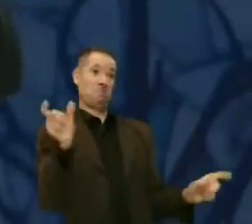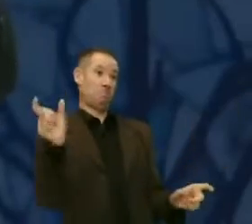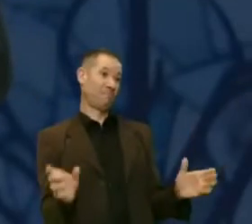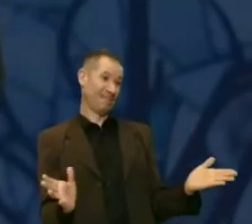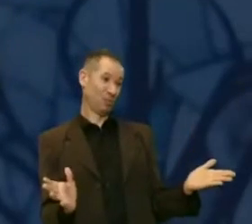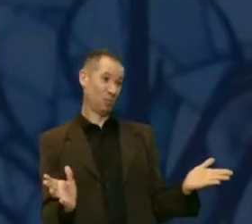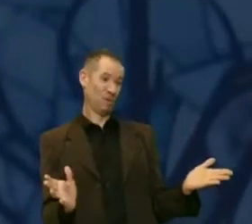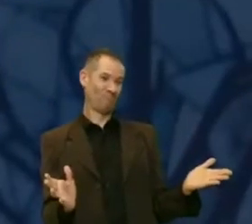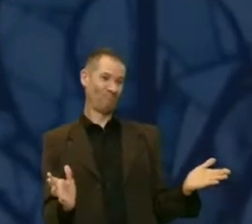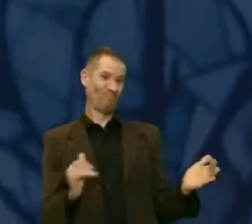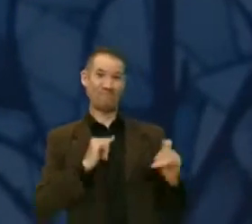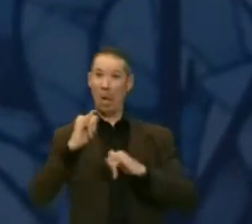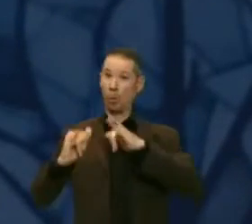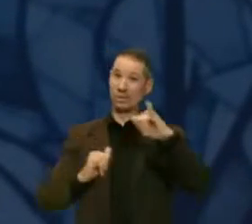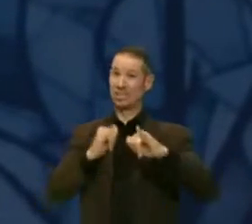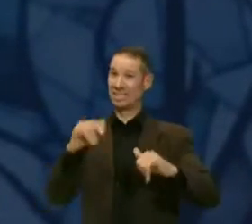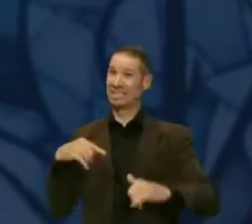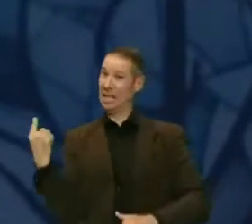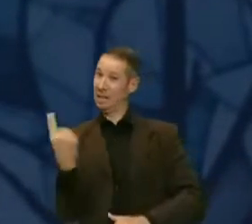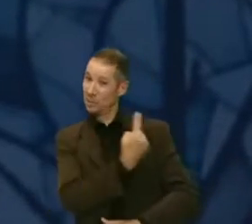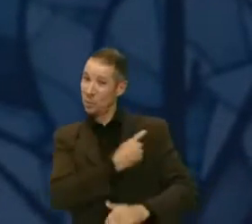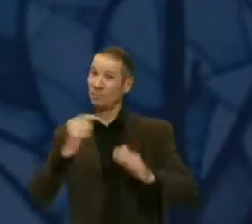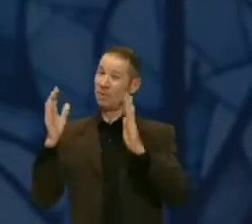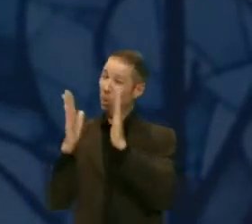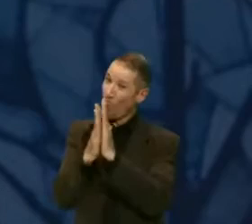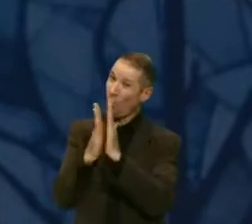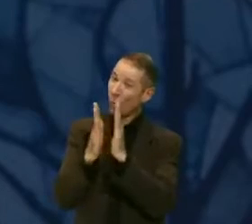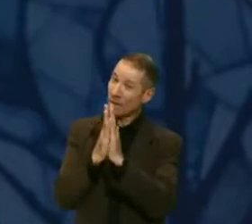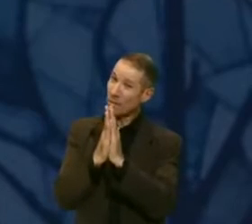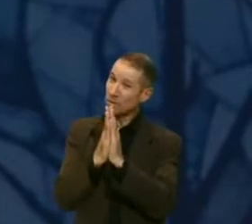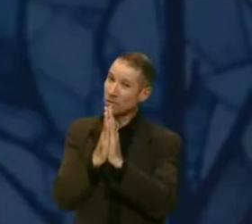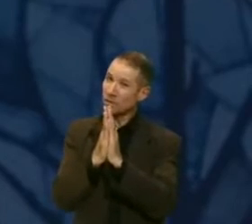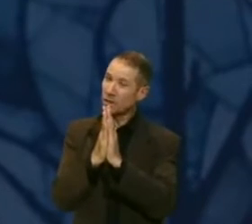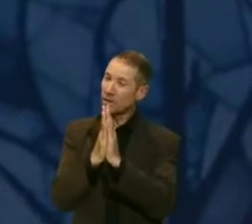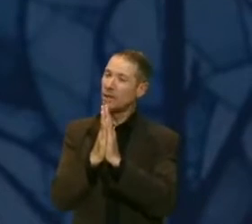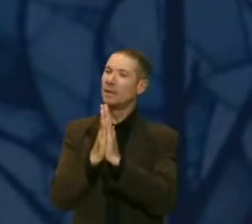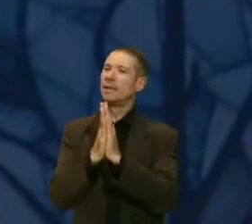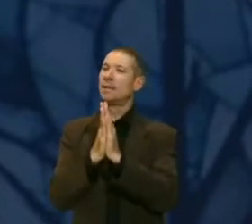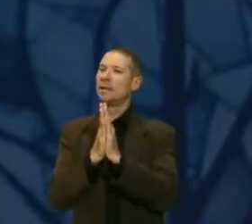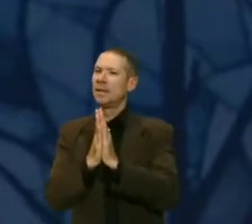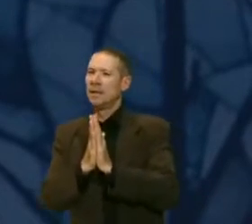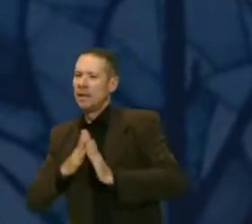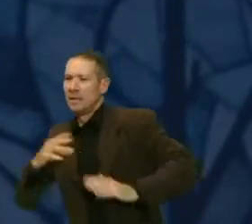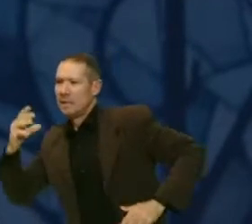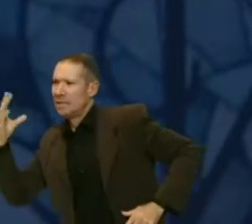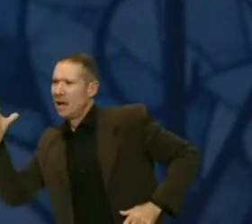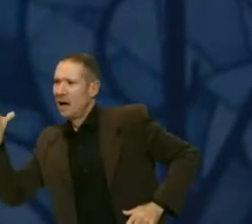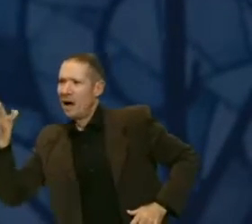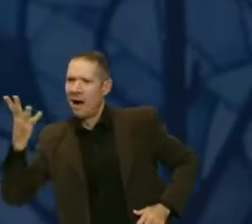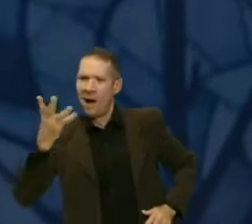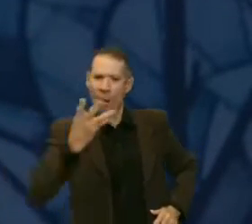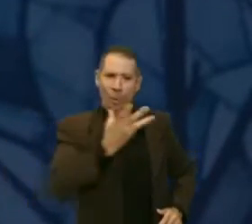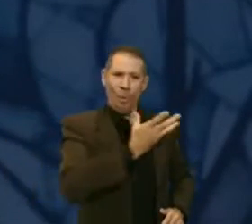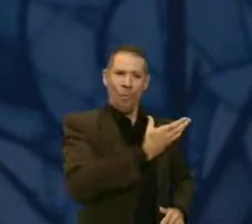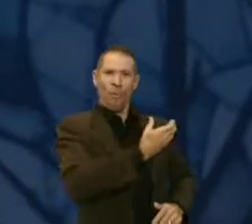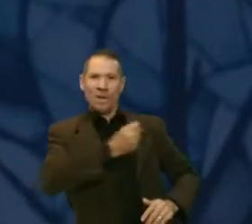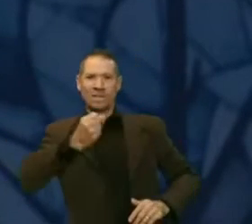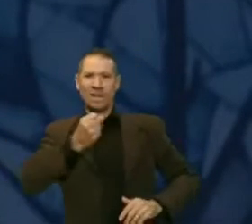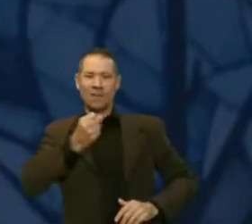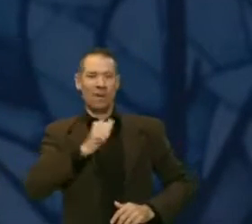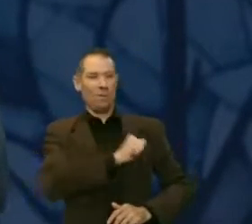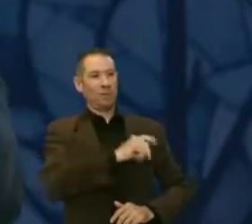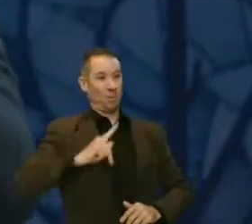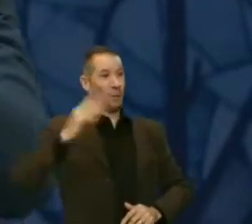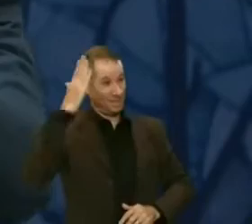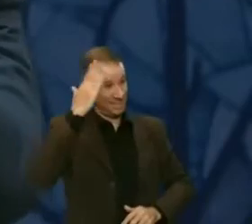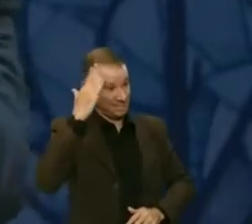eu vim dizer para você, quando nós oramos, um mover de salvação começa a acontecer. O apóstolo Paulo